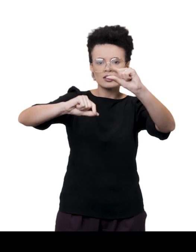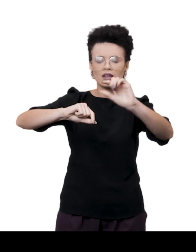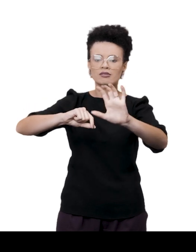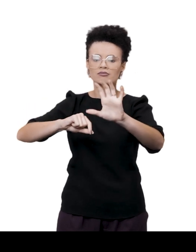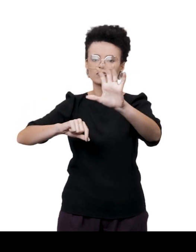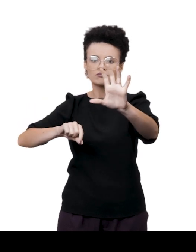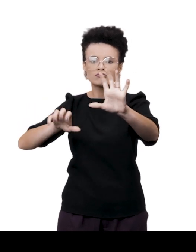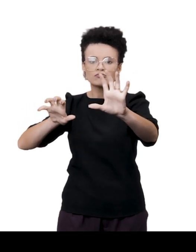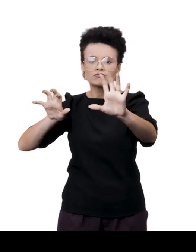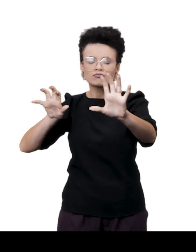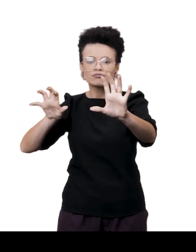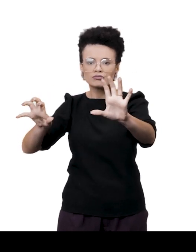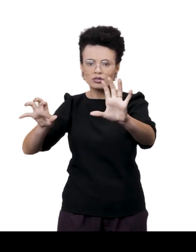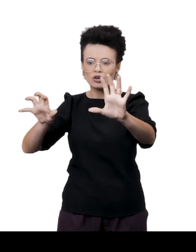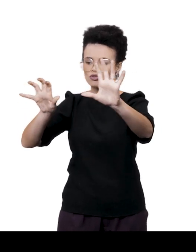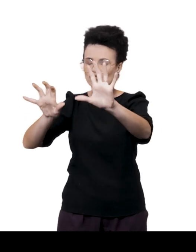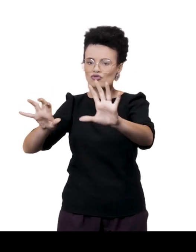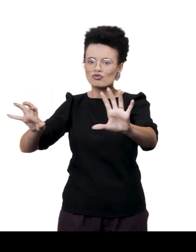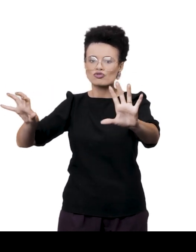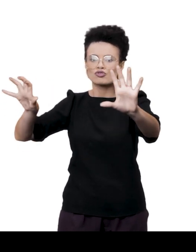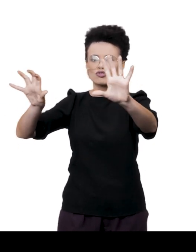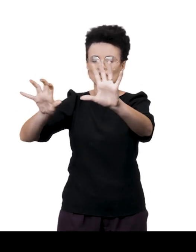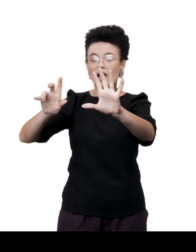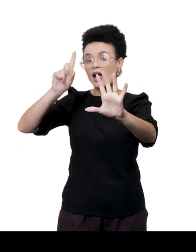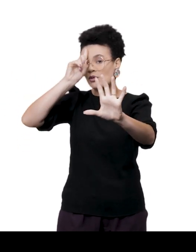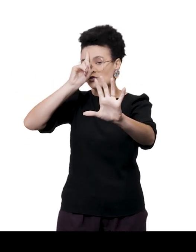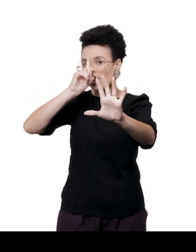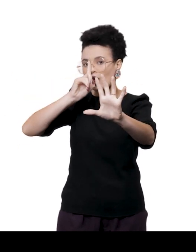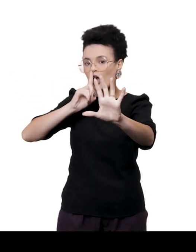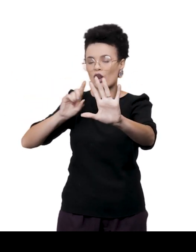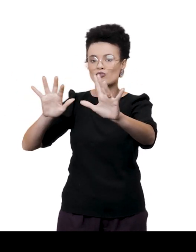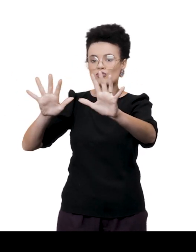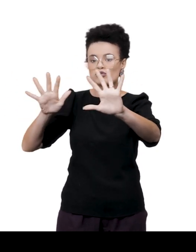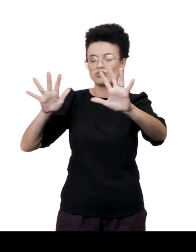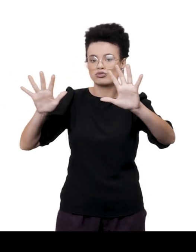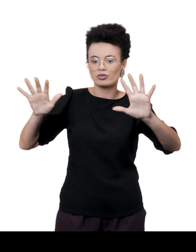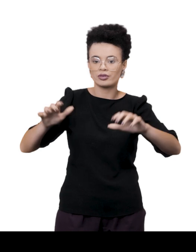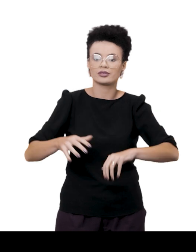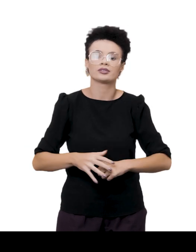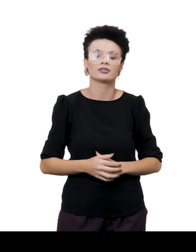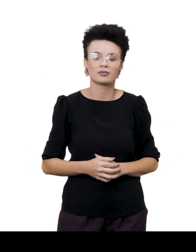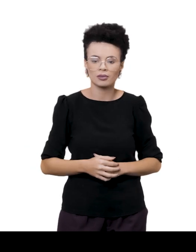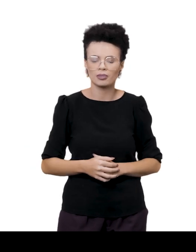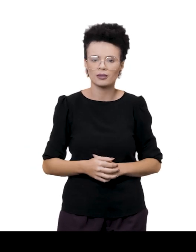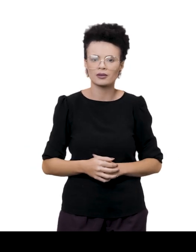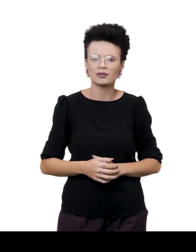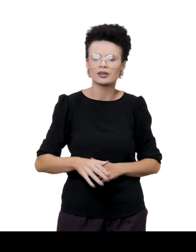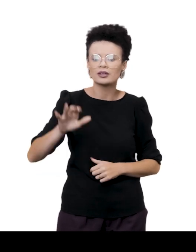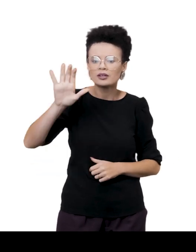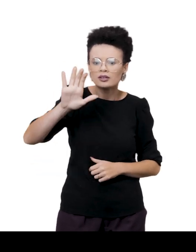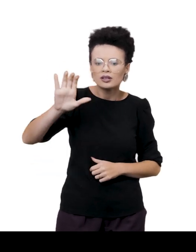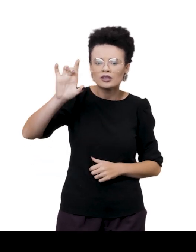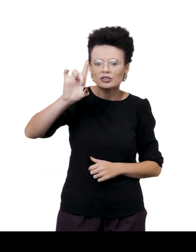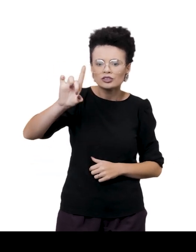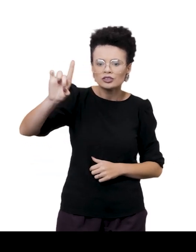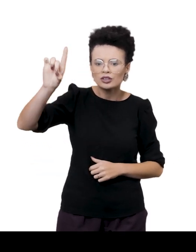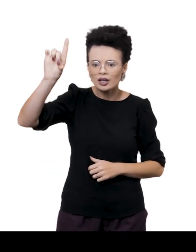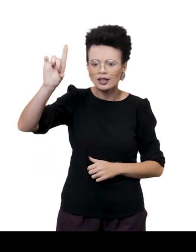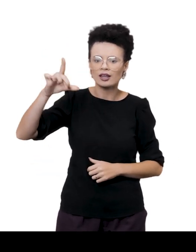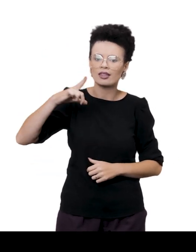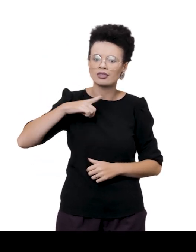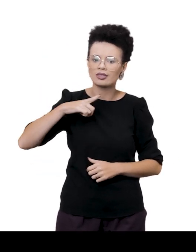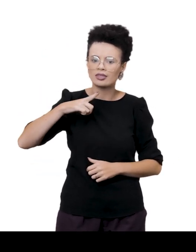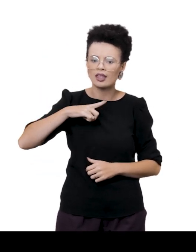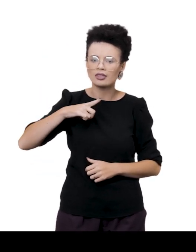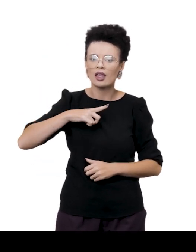espessa atravessa o céu, ladeada por 2 estrelas redondas, amarelas e brilhantes. Na parte